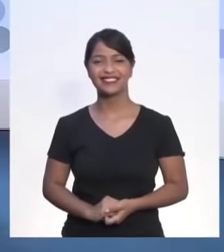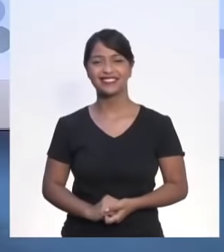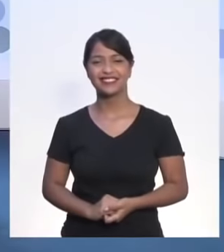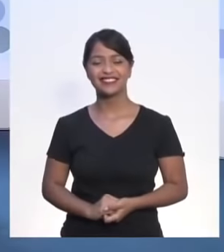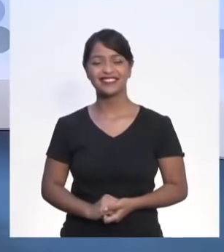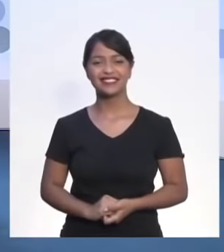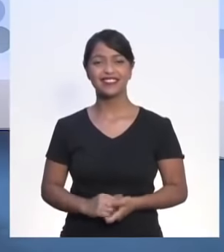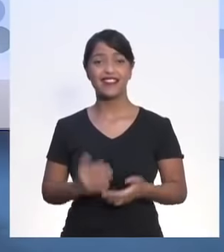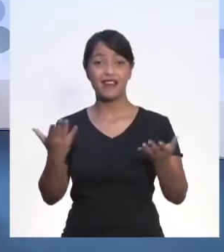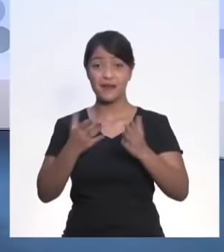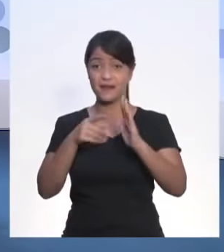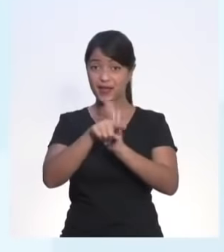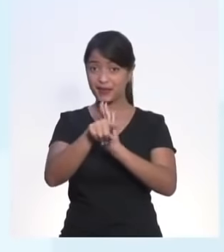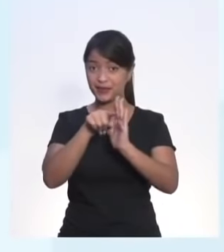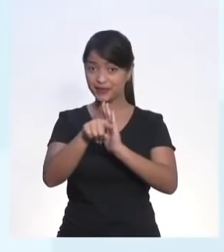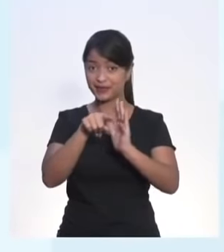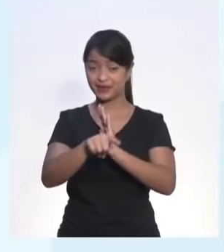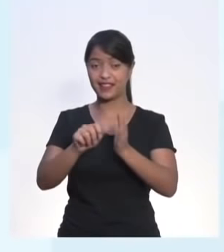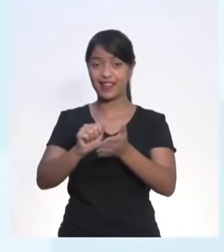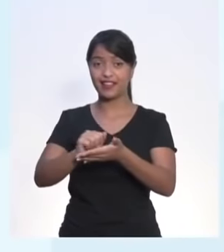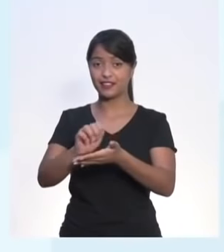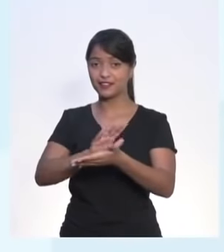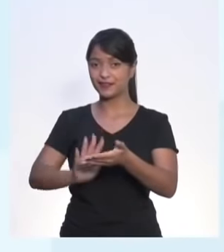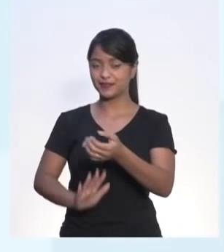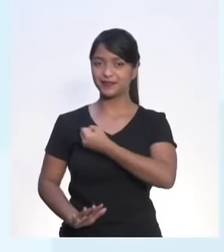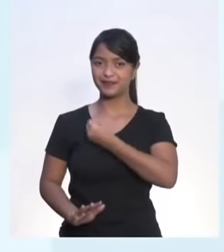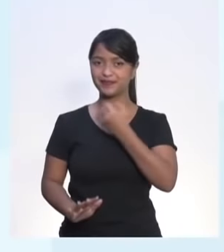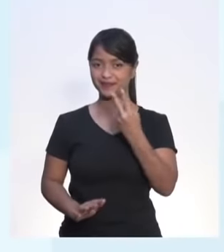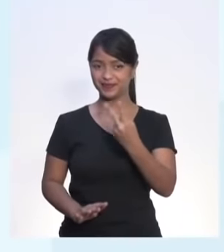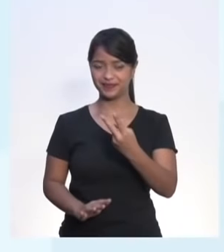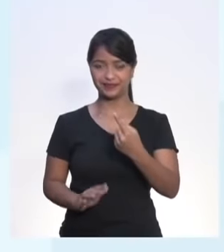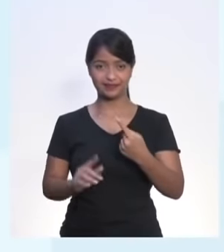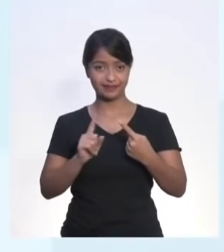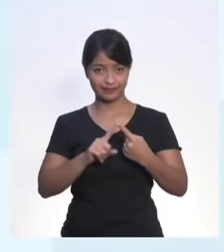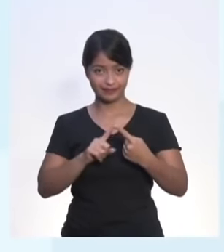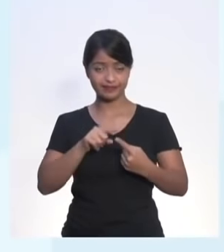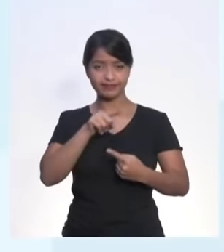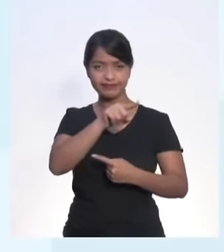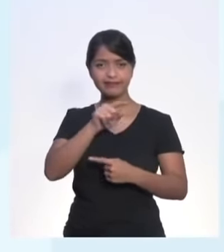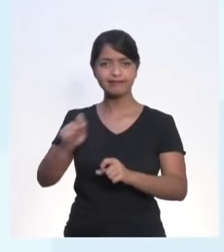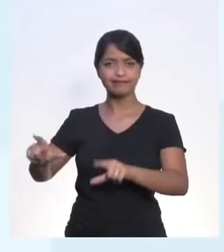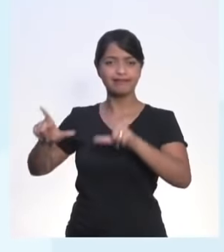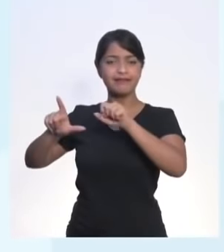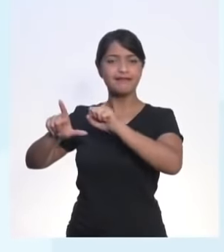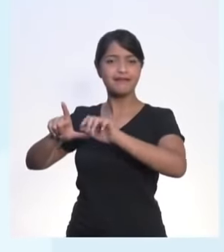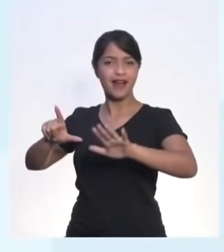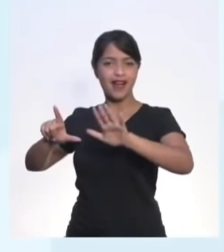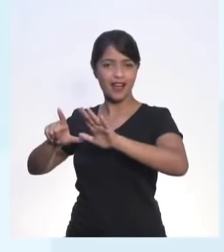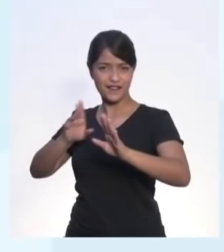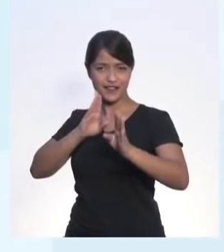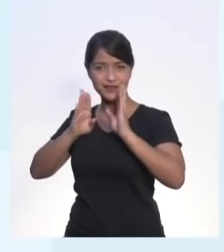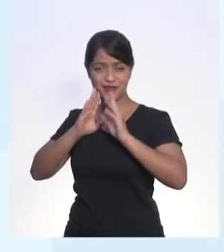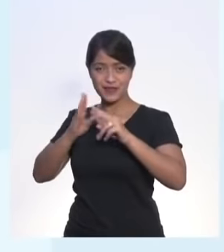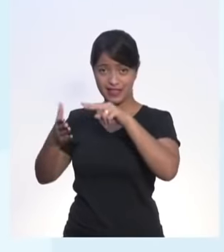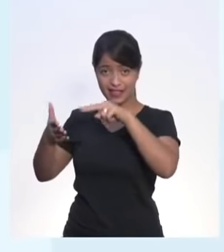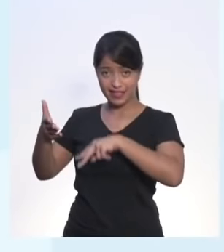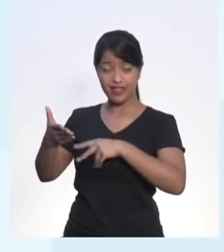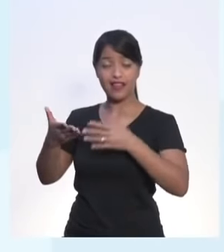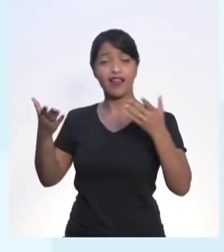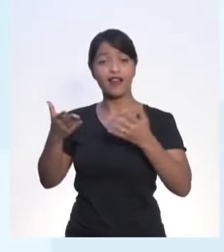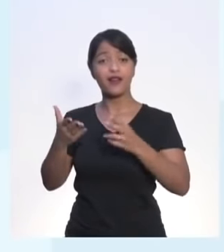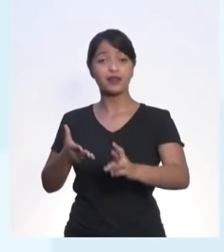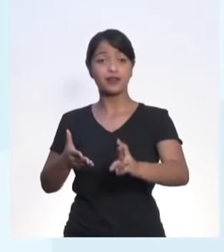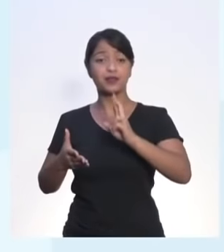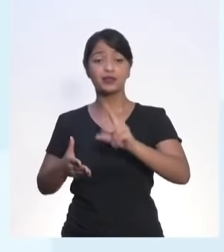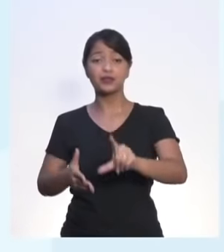temos perguntas. Atividade 2. Após observar a imagem retirada do Facebook, marque a alternativa correta em relação